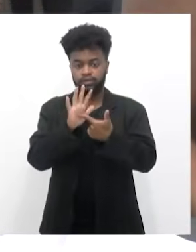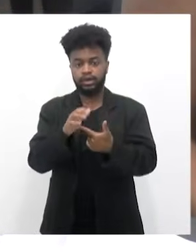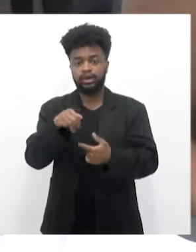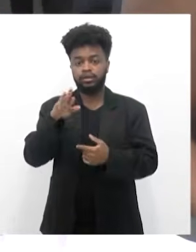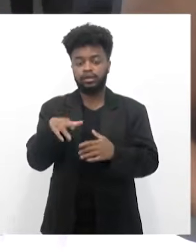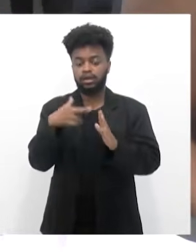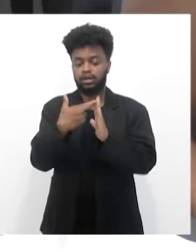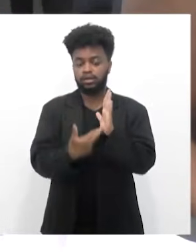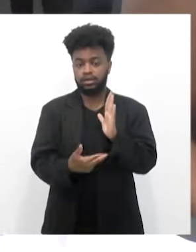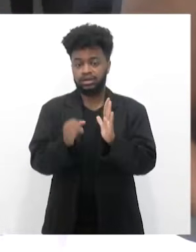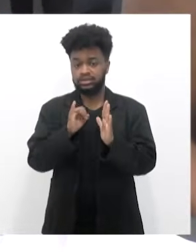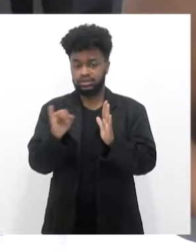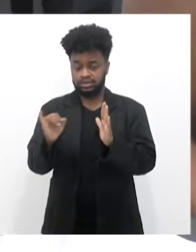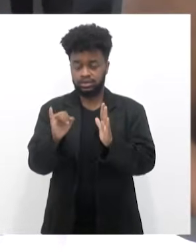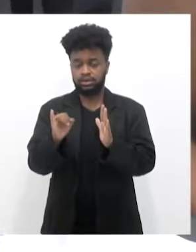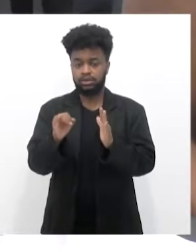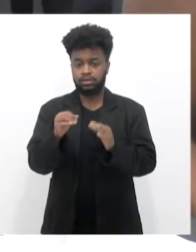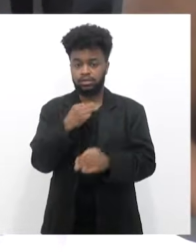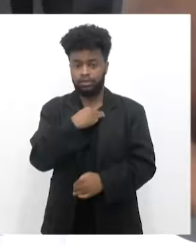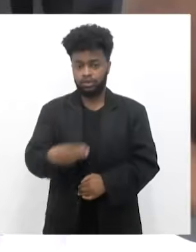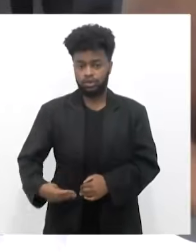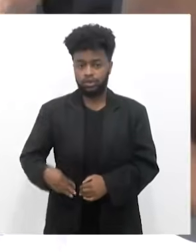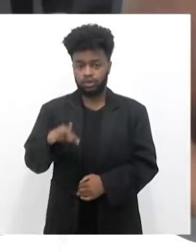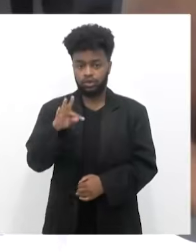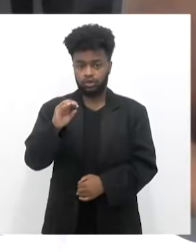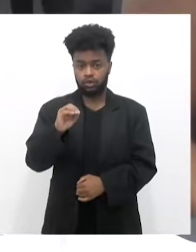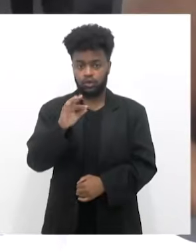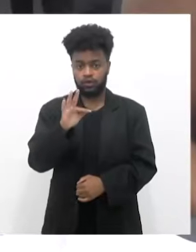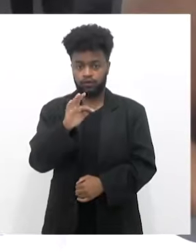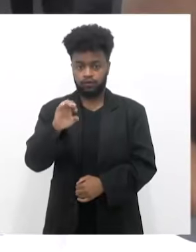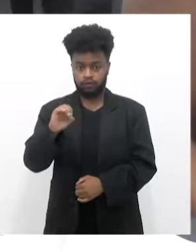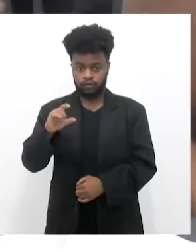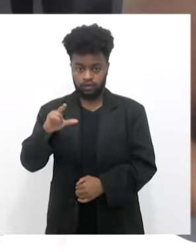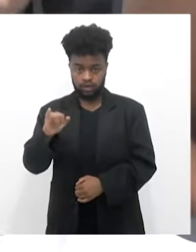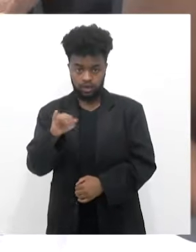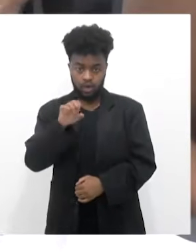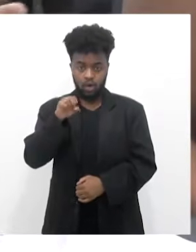Se for o ministro Toffoli ou o ministro Gilmar Mendes,